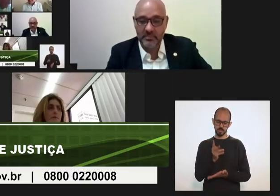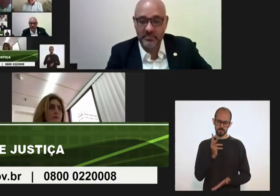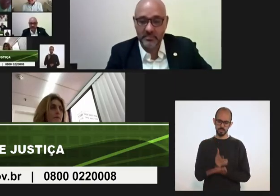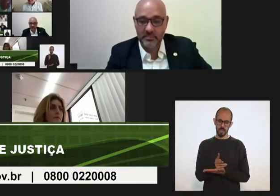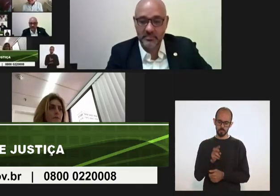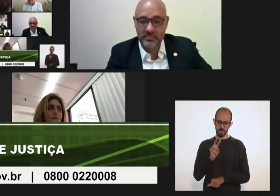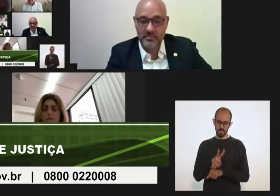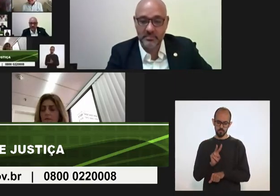projetos.